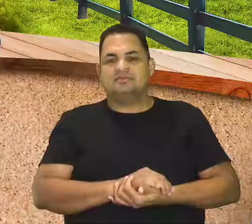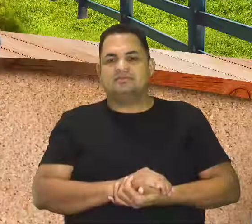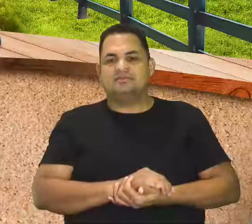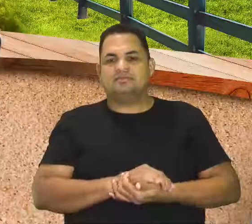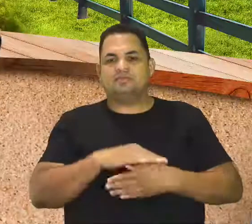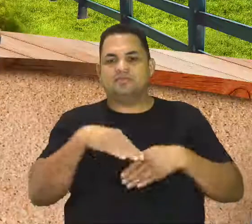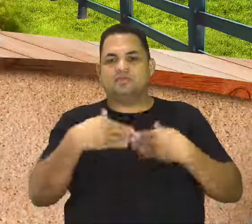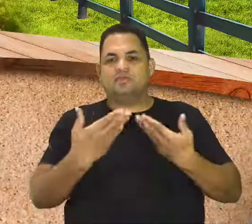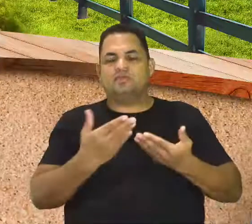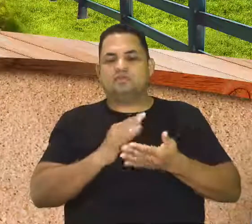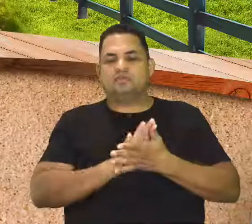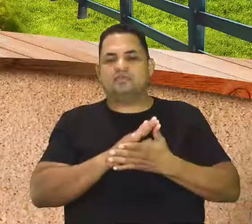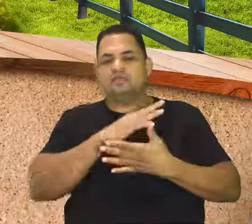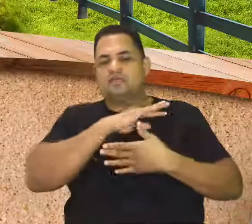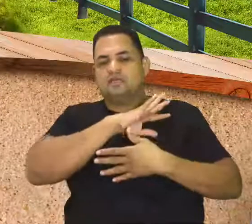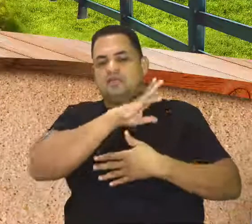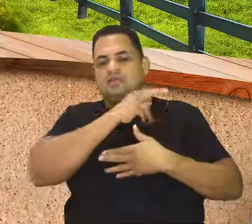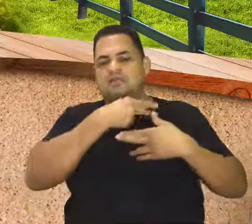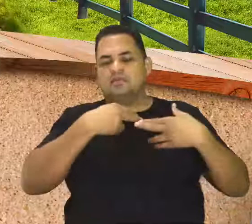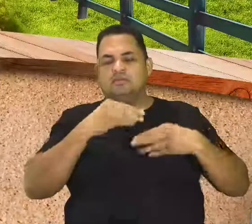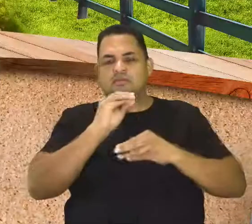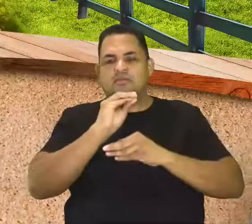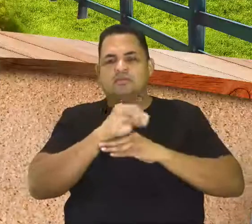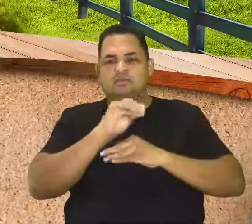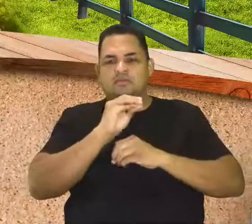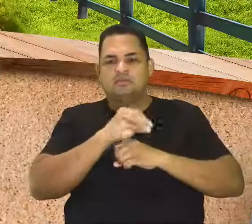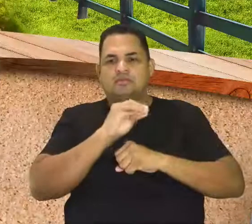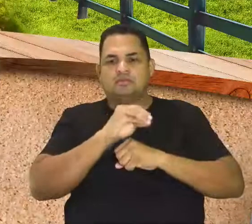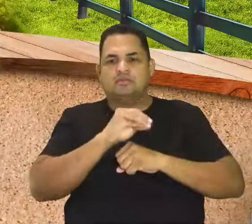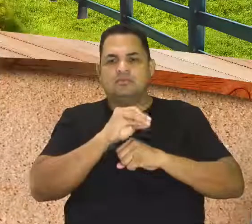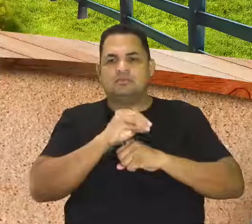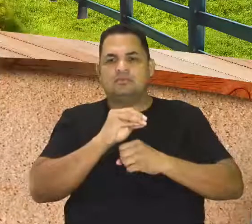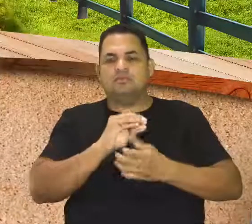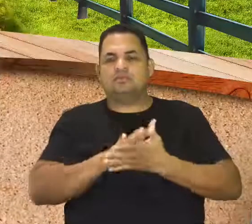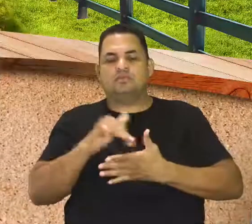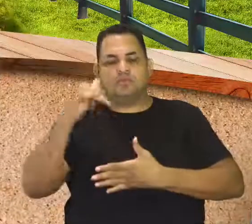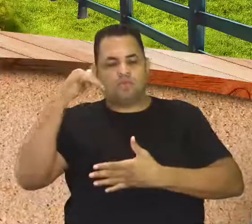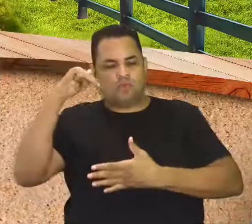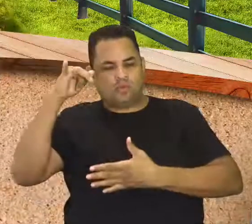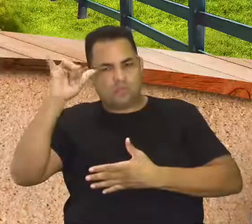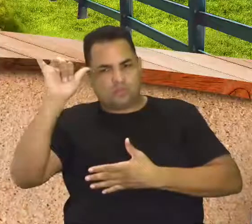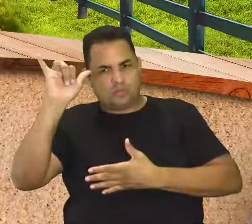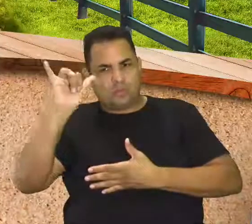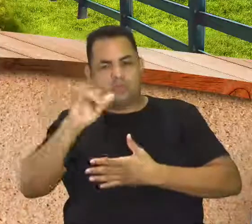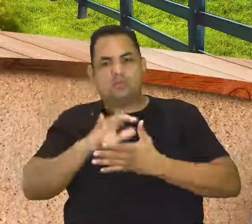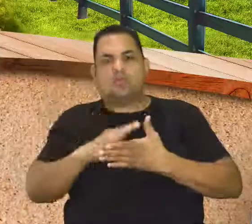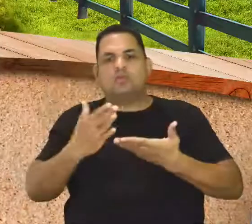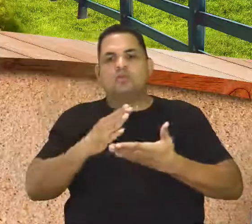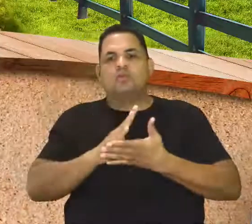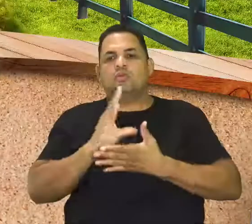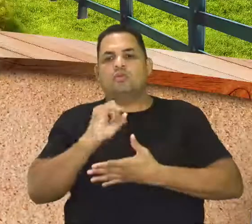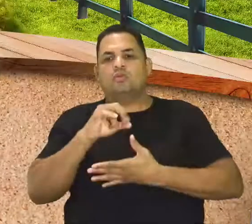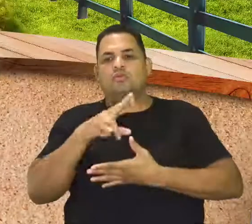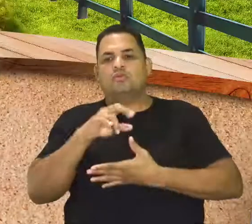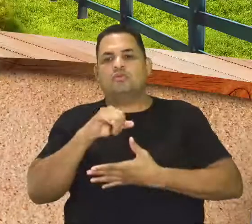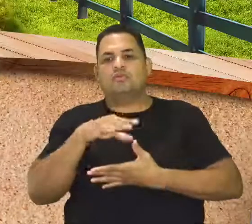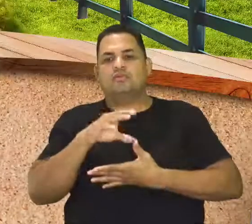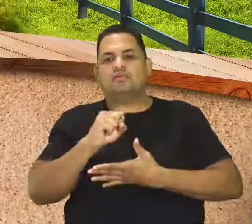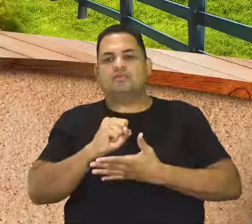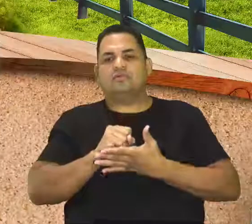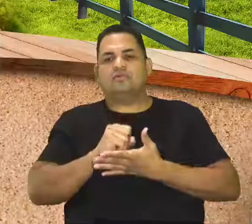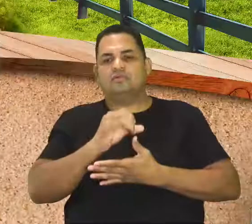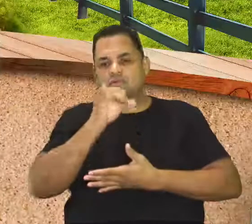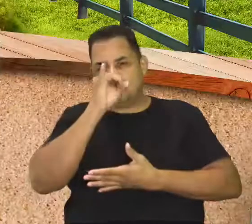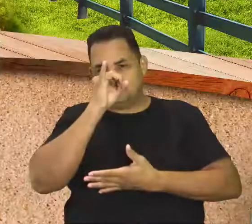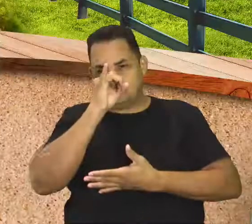Criações. Quando a gente fala de criações, eu estou falando do bovino, do caprino, do ovino, do